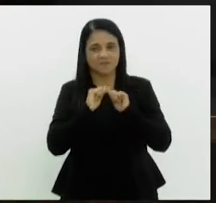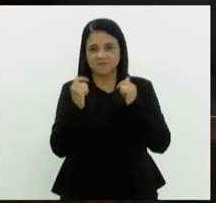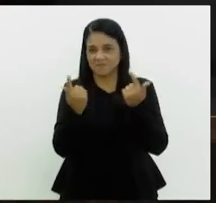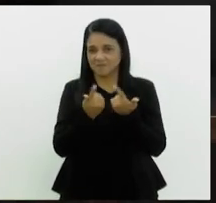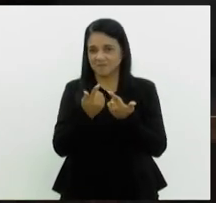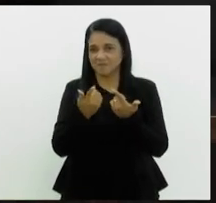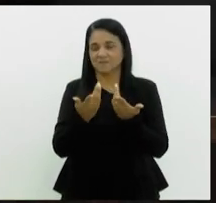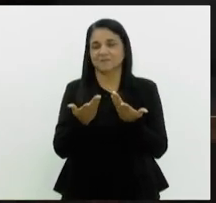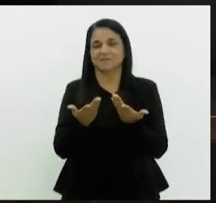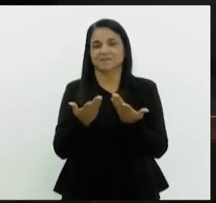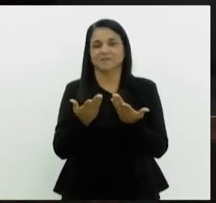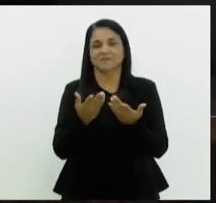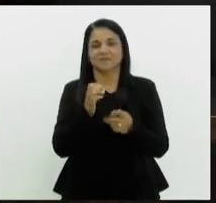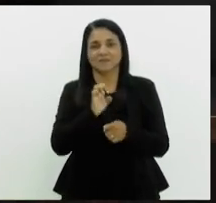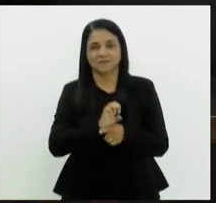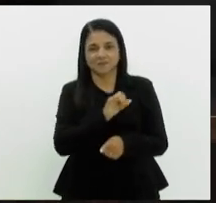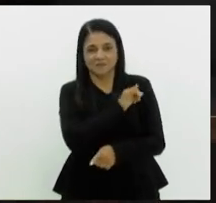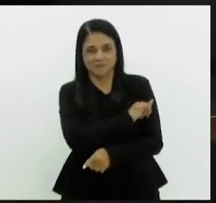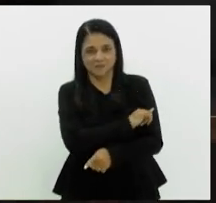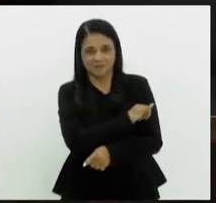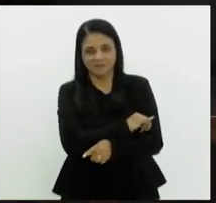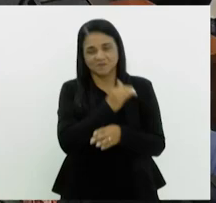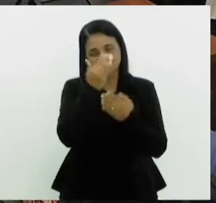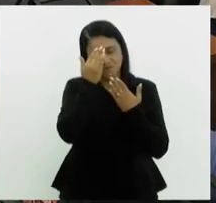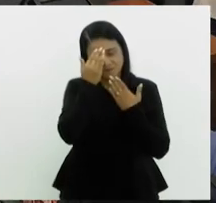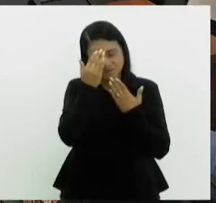Rio de Janeiro. Muito obrigada.